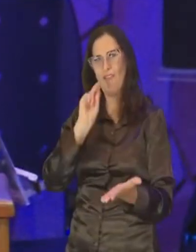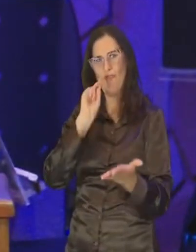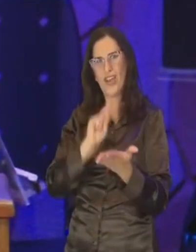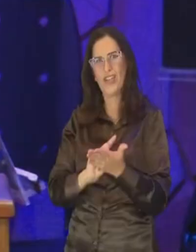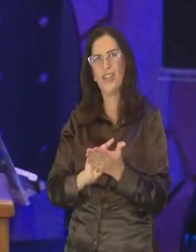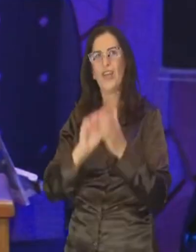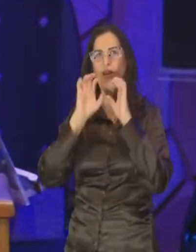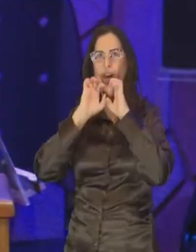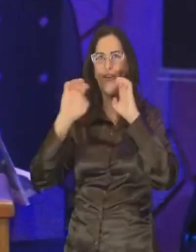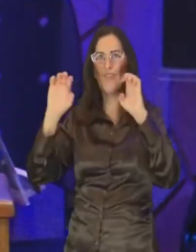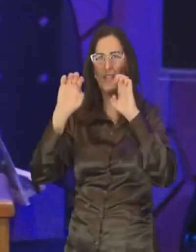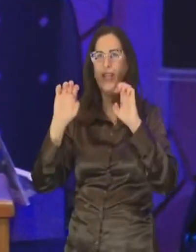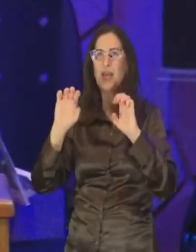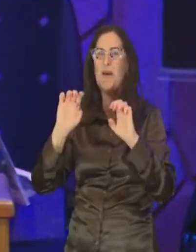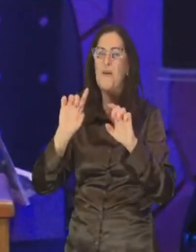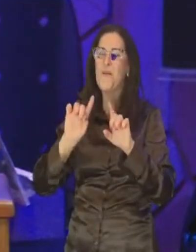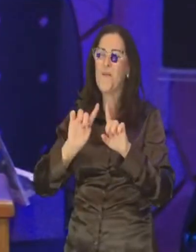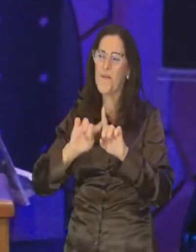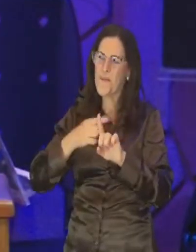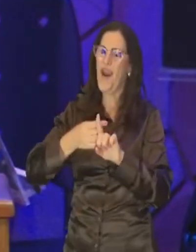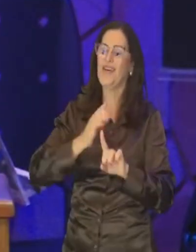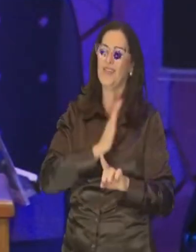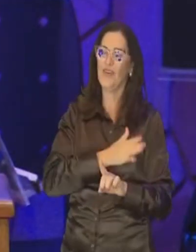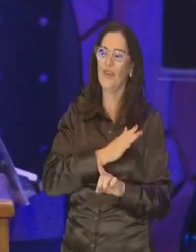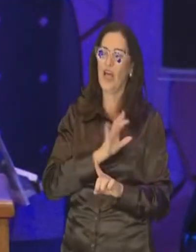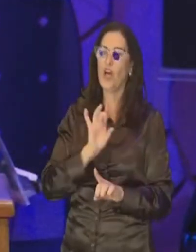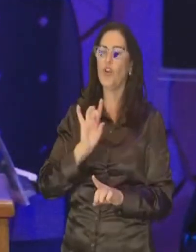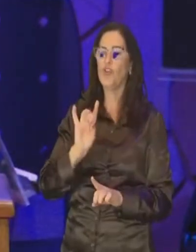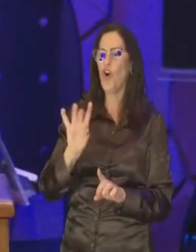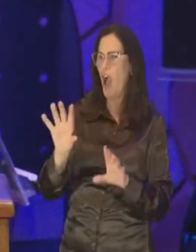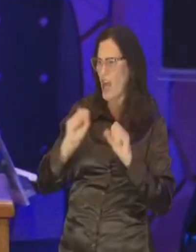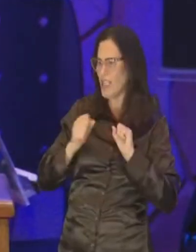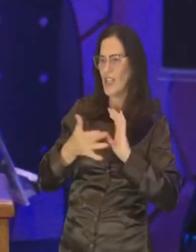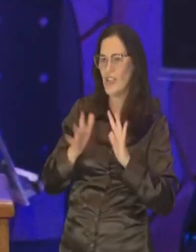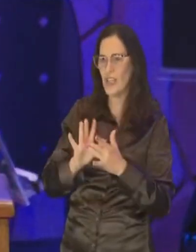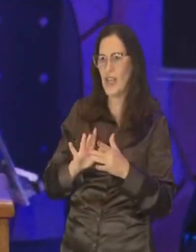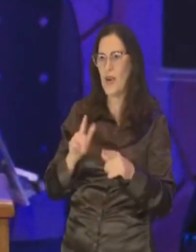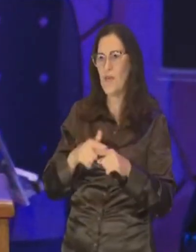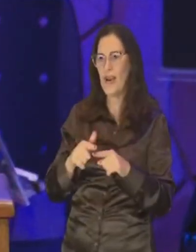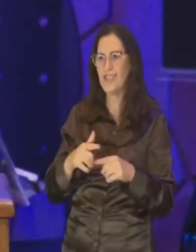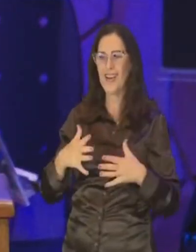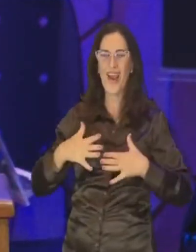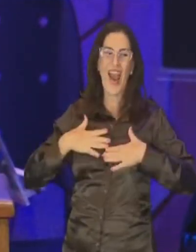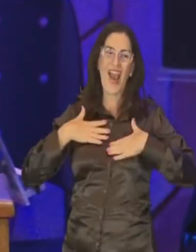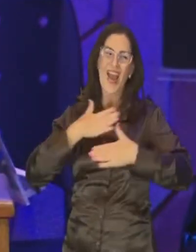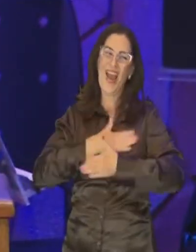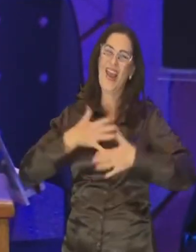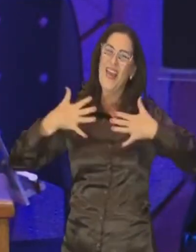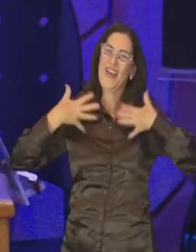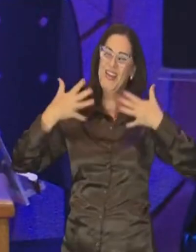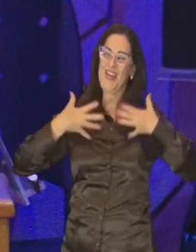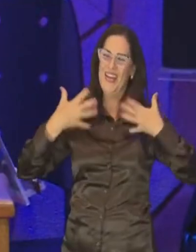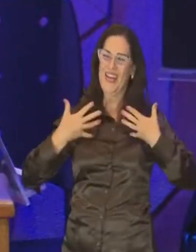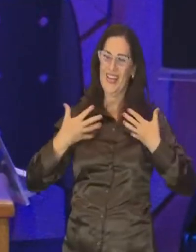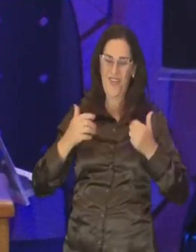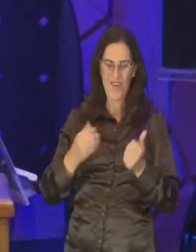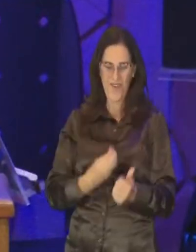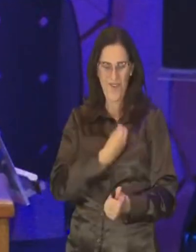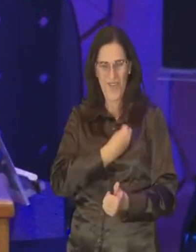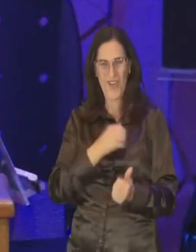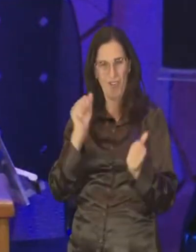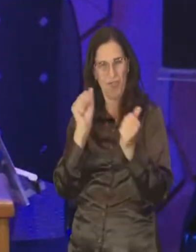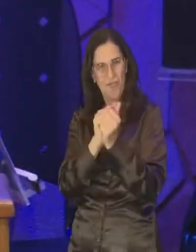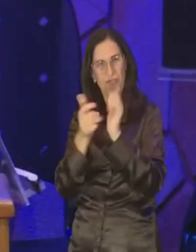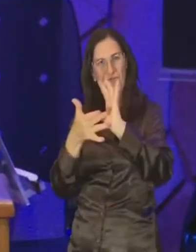Evangelho, que mais corações não apenas se convertam, mas tenham o prazer, a alegria de andar com